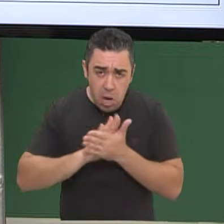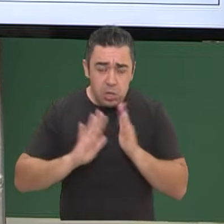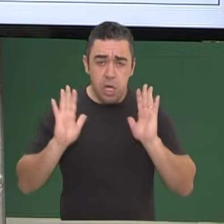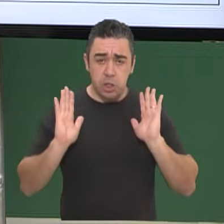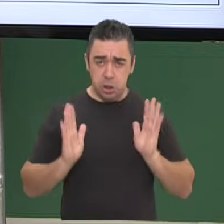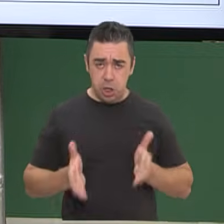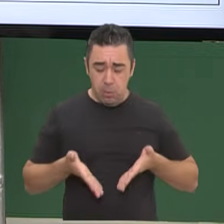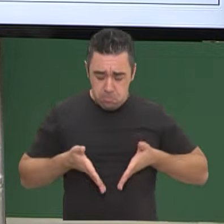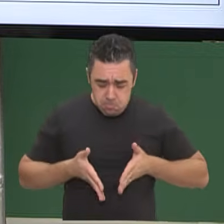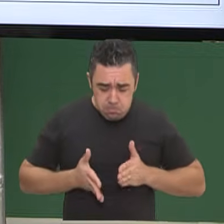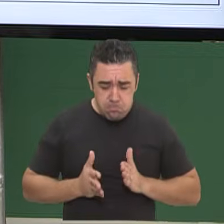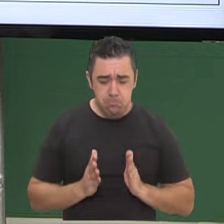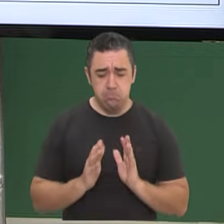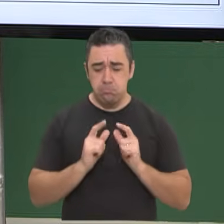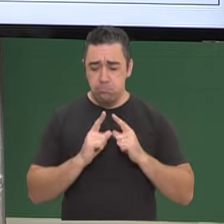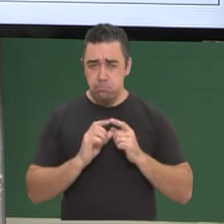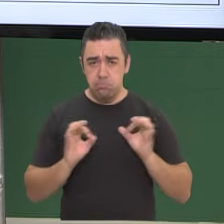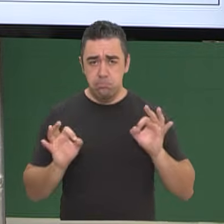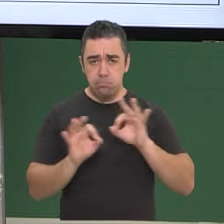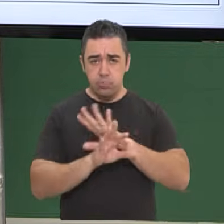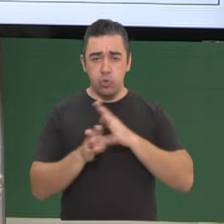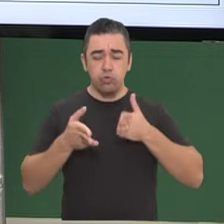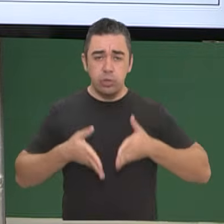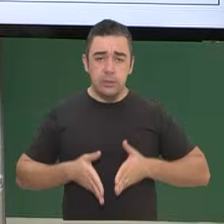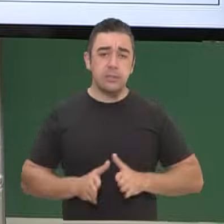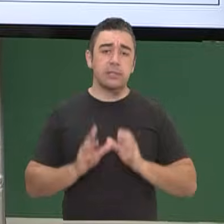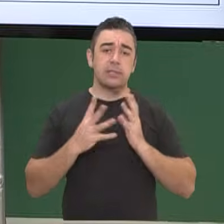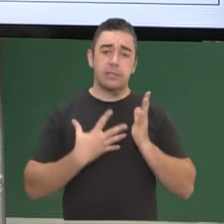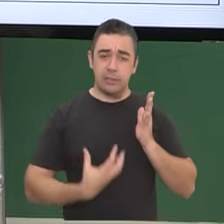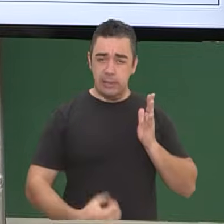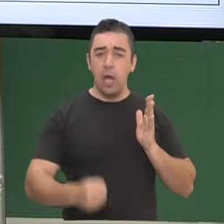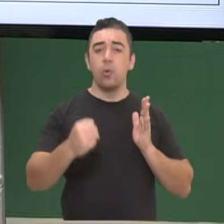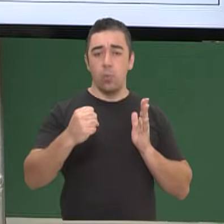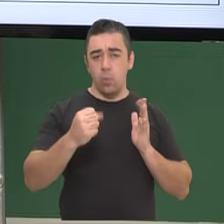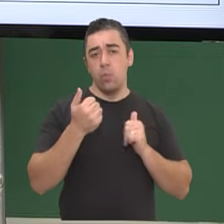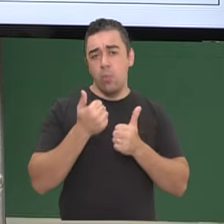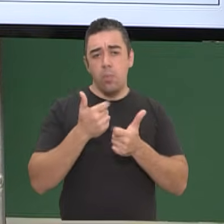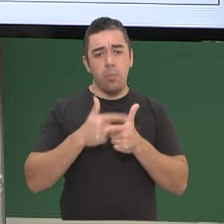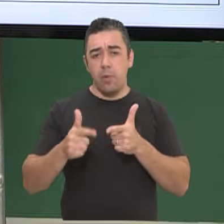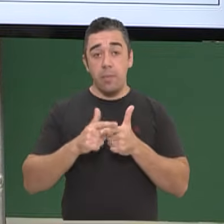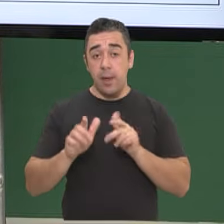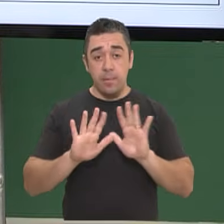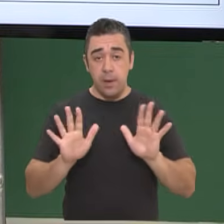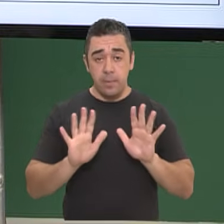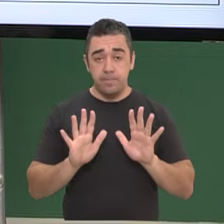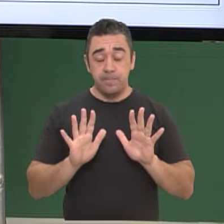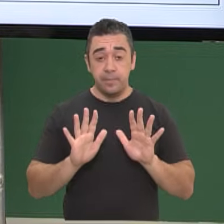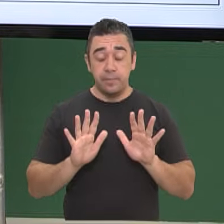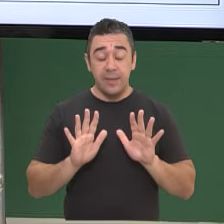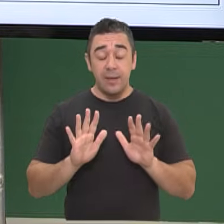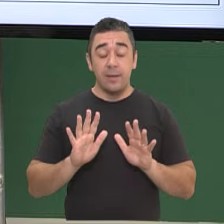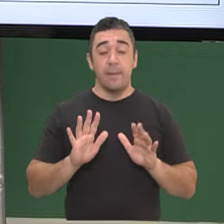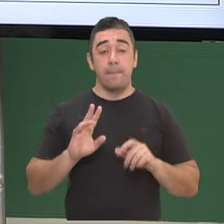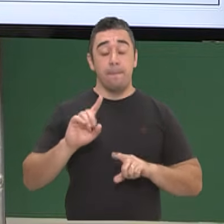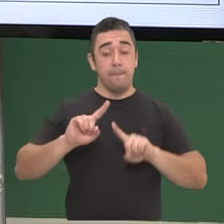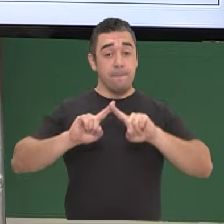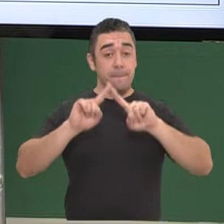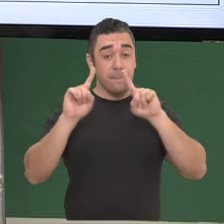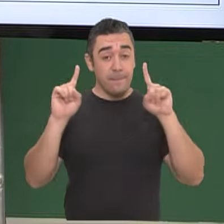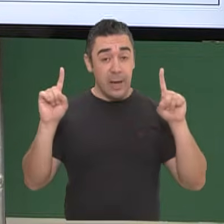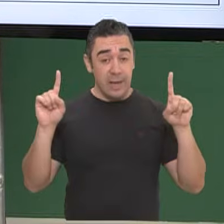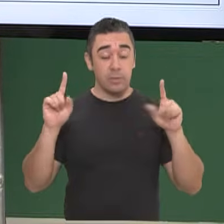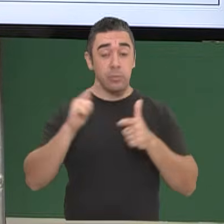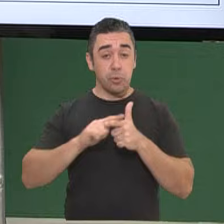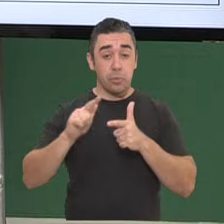ele já está sendo, né, vamos dizer assim, eliminado do corpo da mãe, ele já está sendo colocado para fora, ele está nascendo. Então ele não vai sofrer grandes consequências.